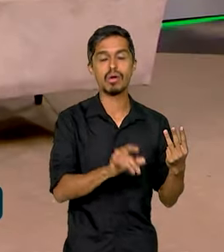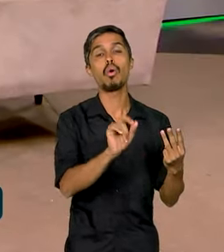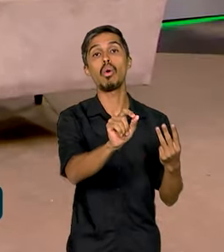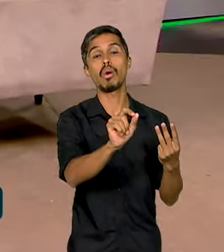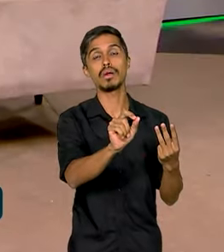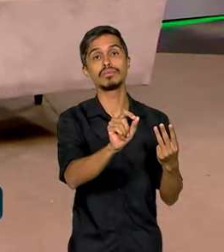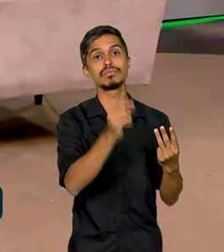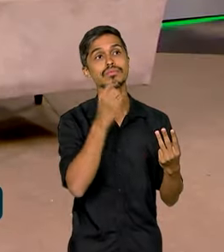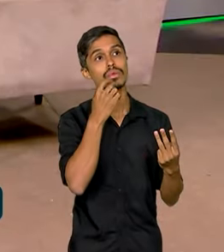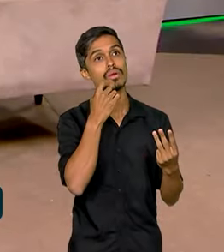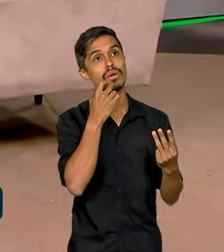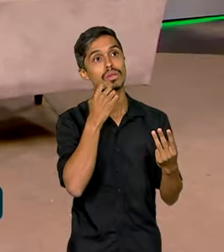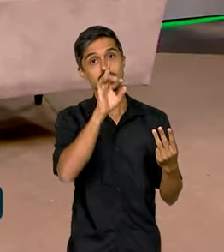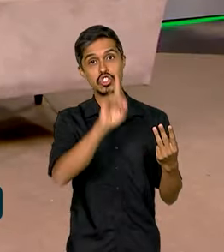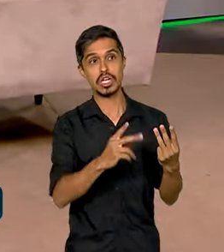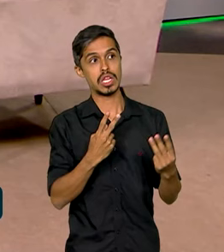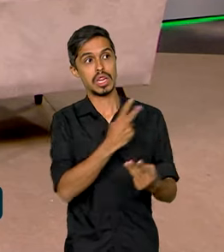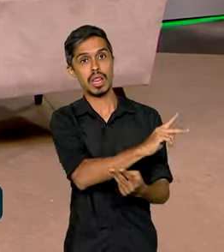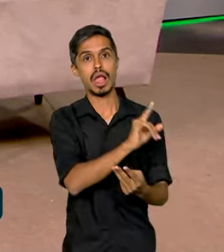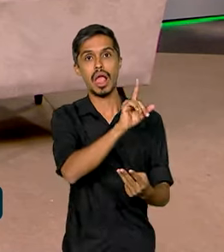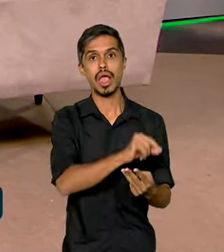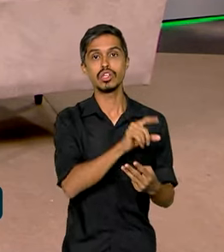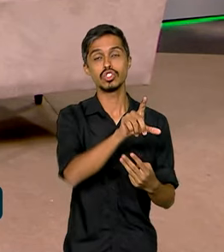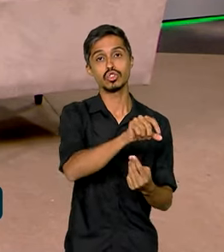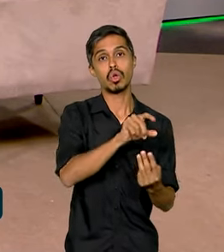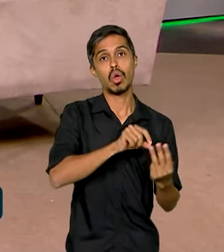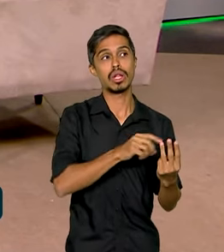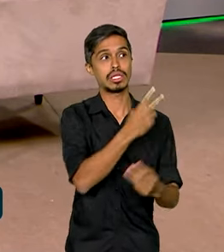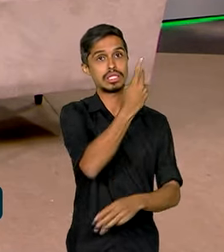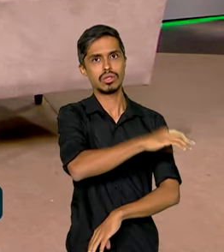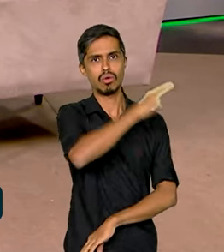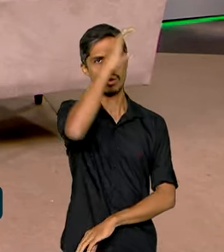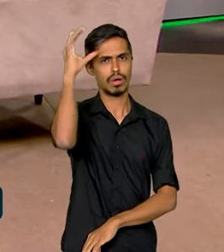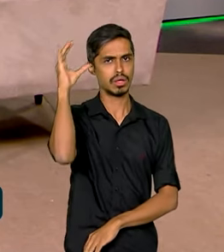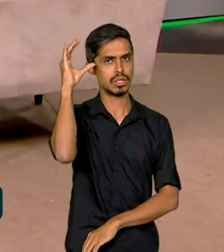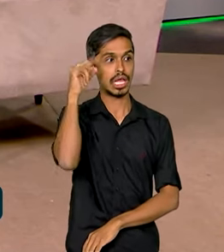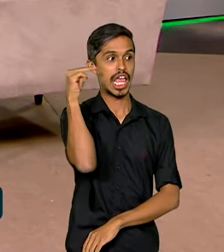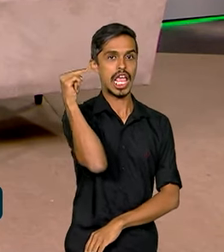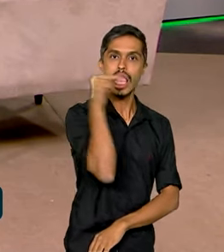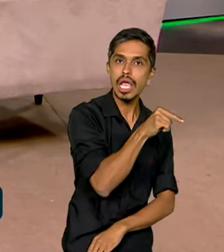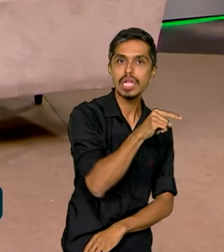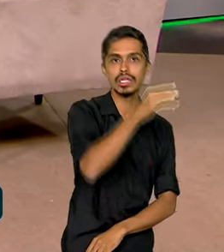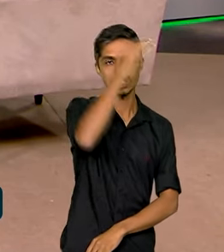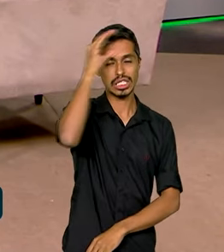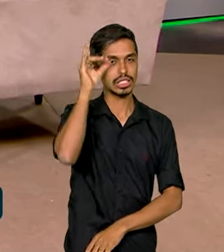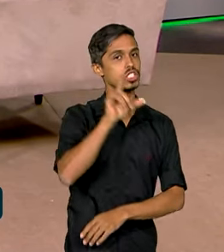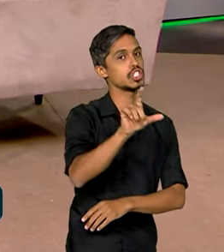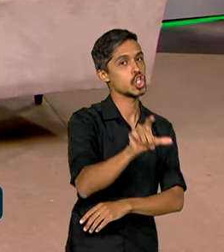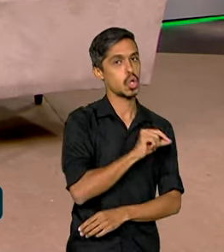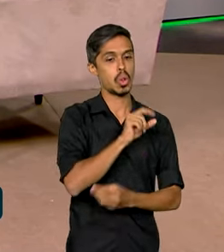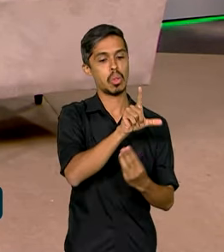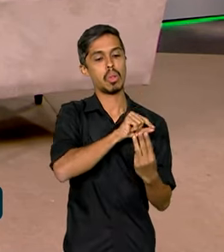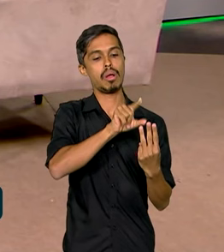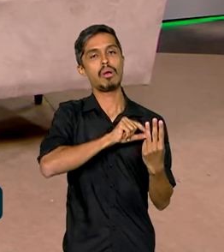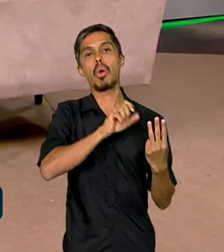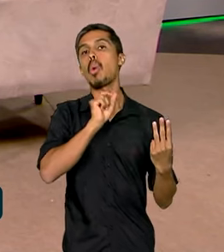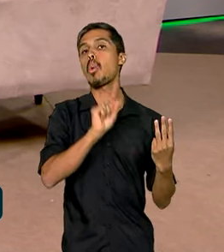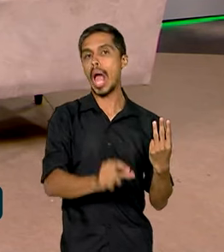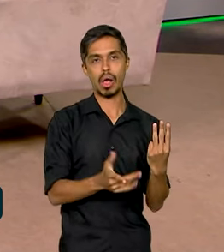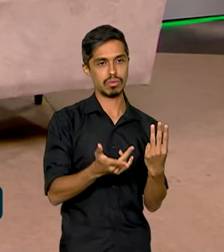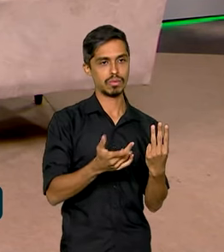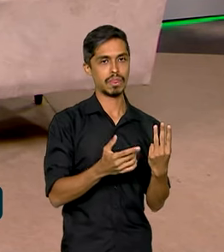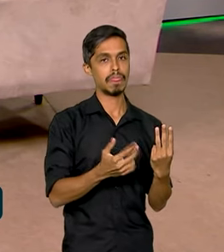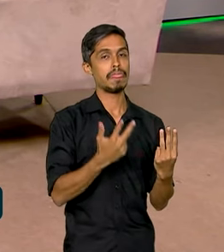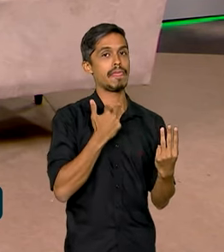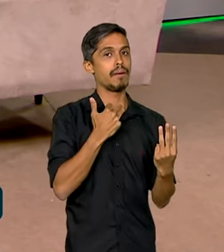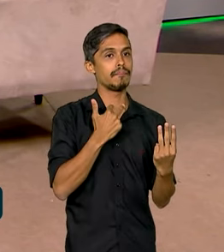esses três direitos são opções do Consumidor o consumidor escolhe qual qual delas vai exercer não